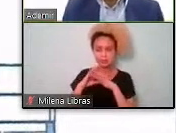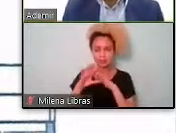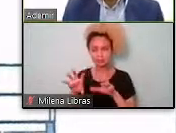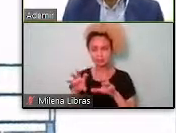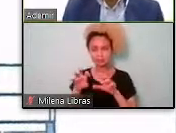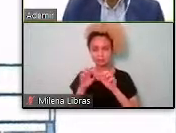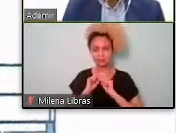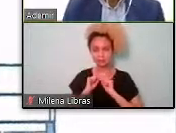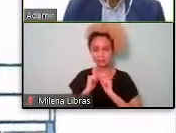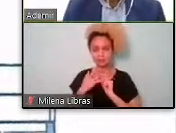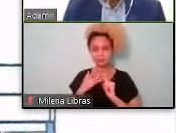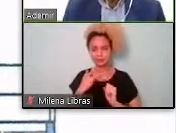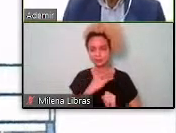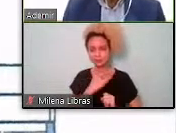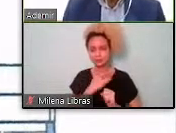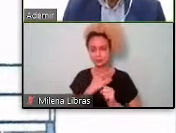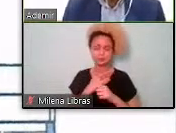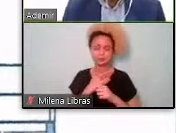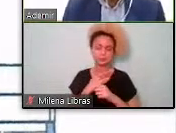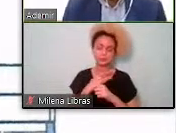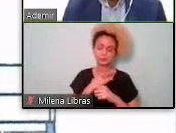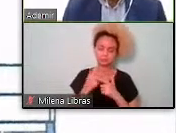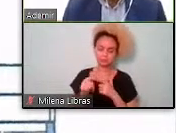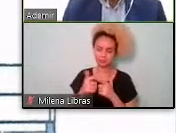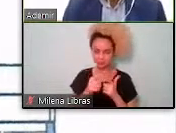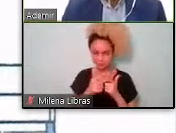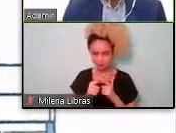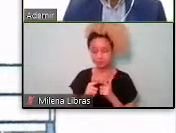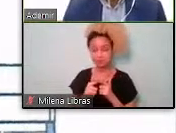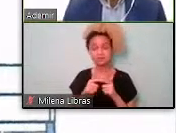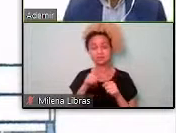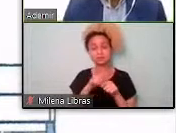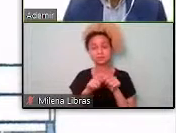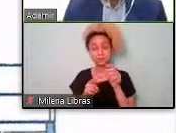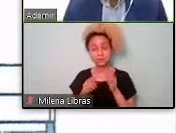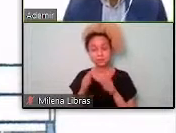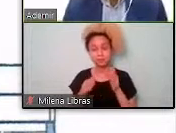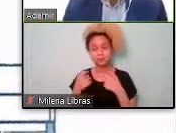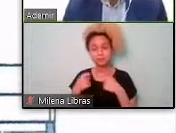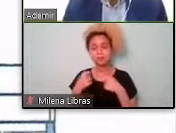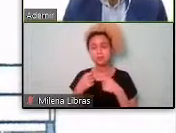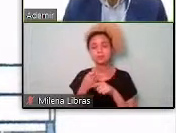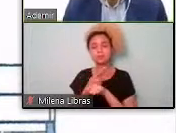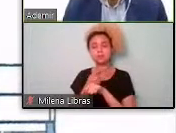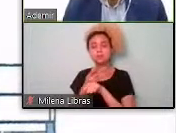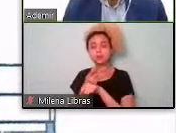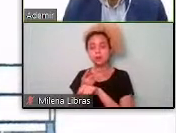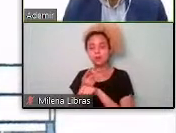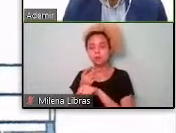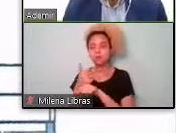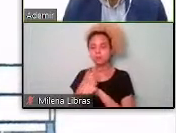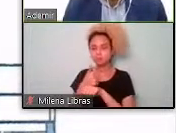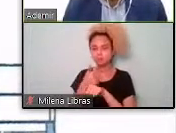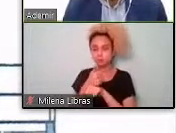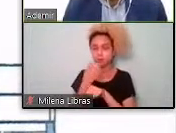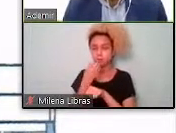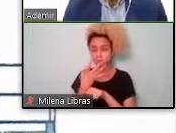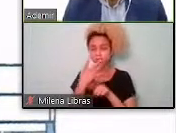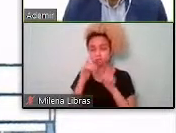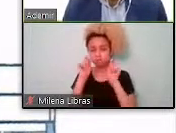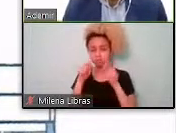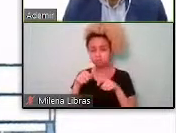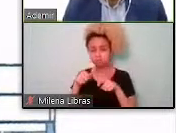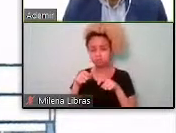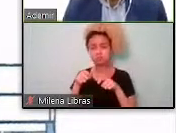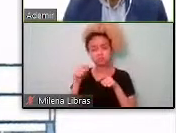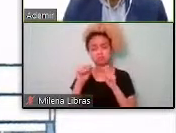a sua saúde comprometida. É nesse momento que nós devemos buscar profissional habilitado e capacitado